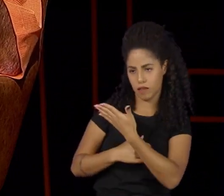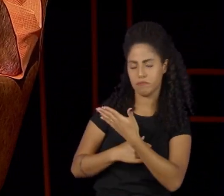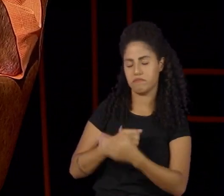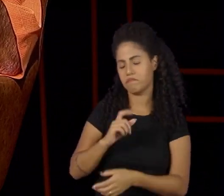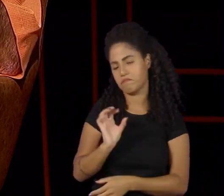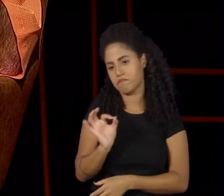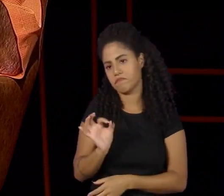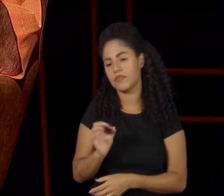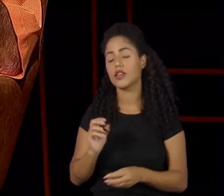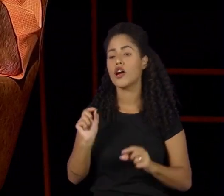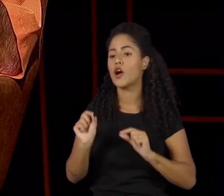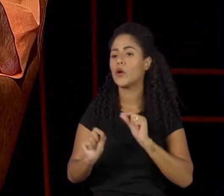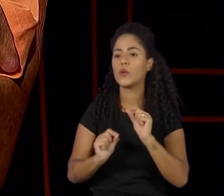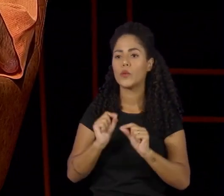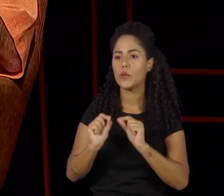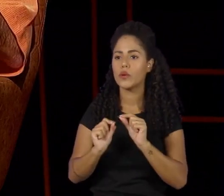hoje,